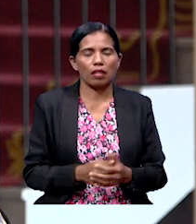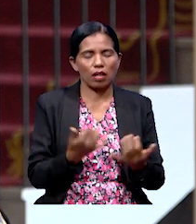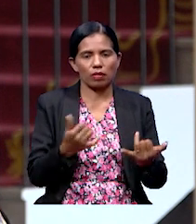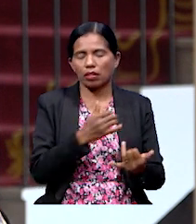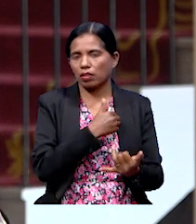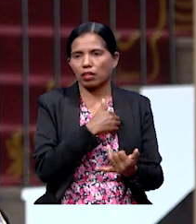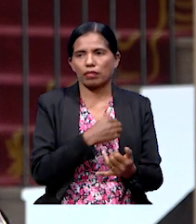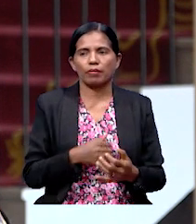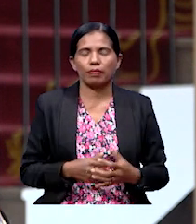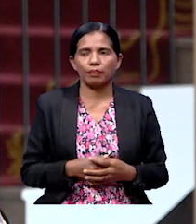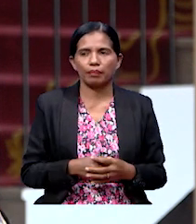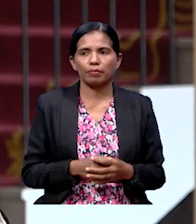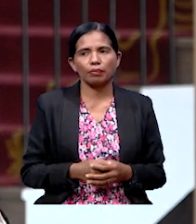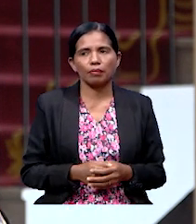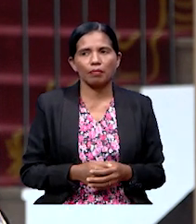que